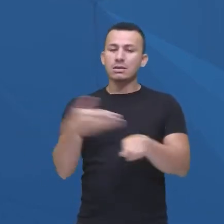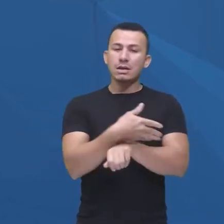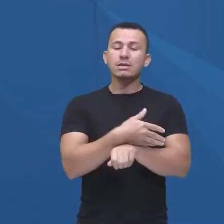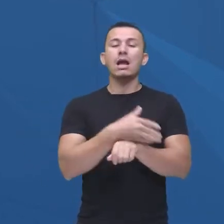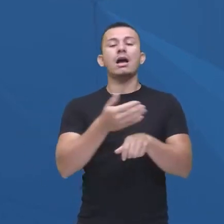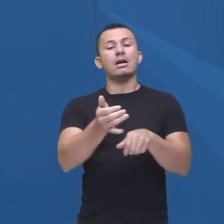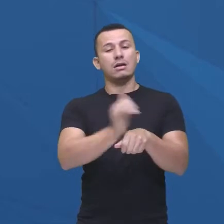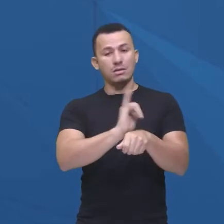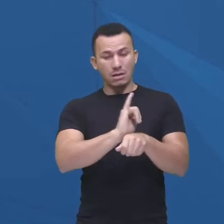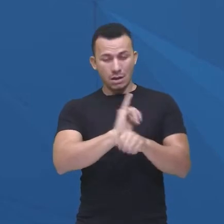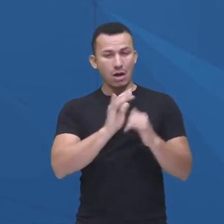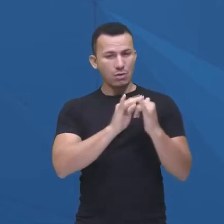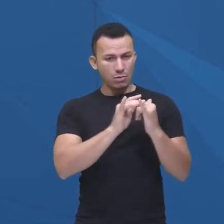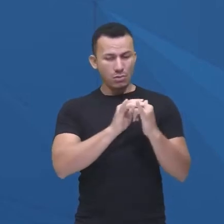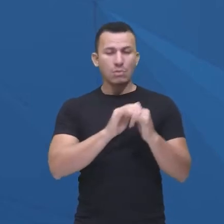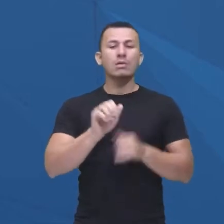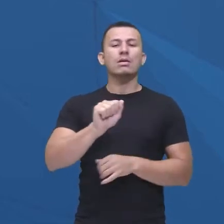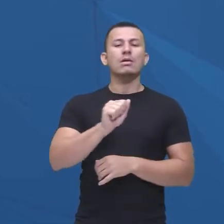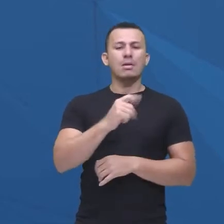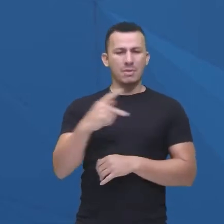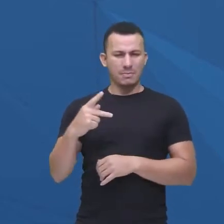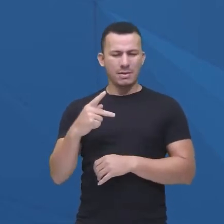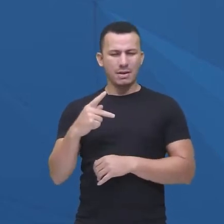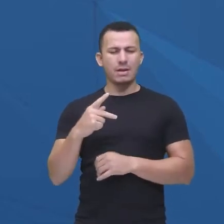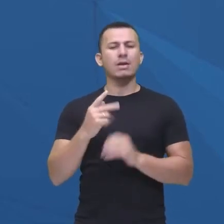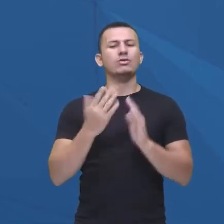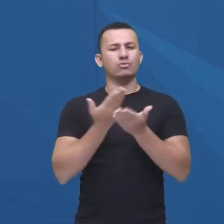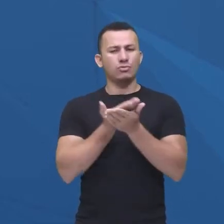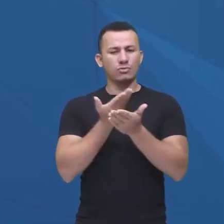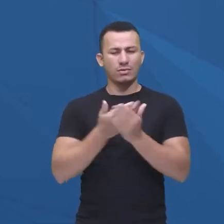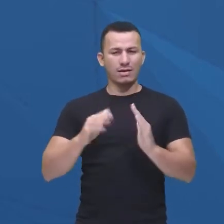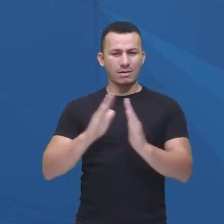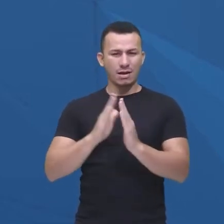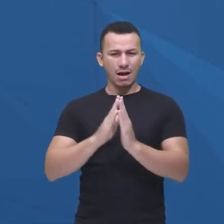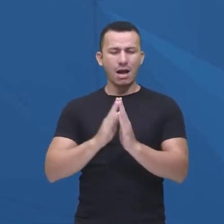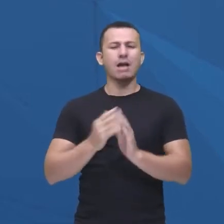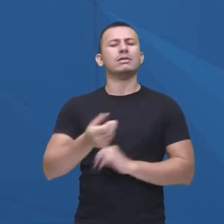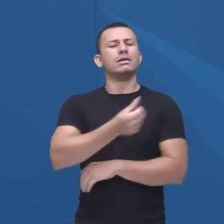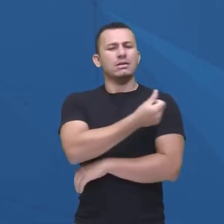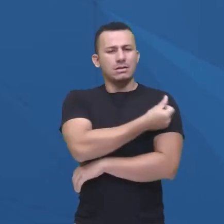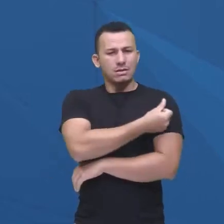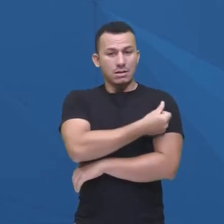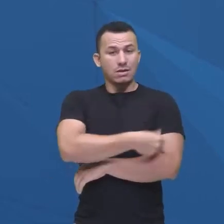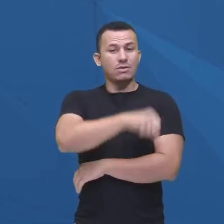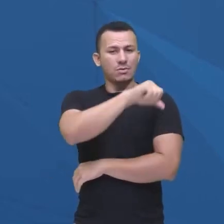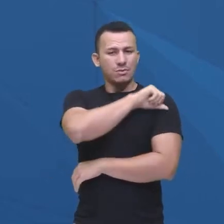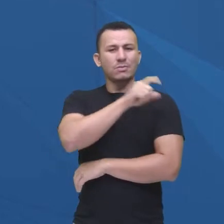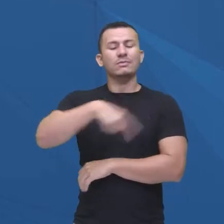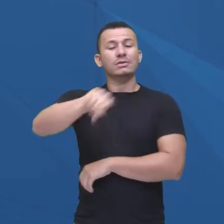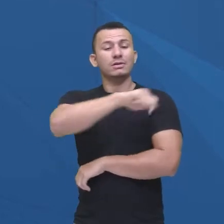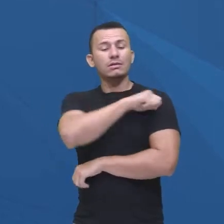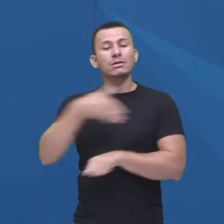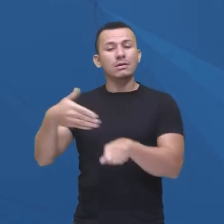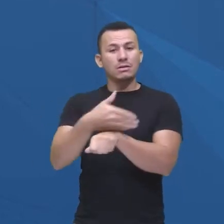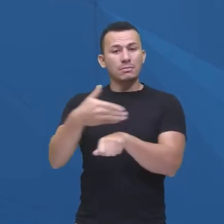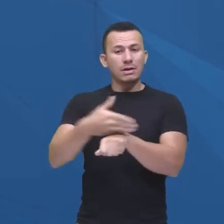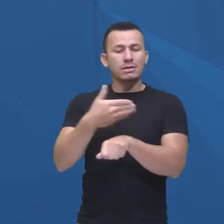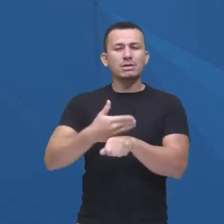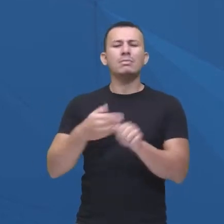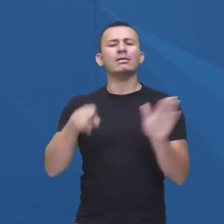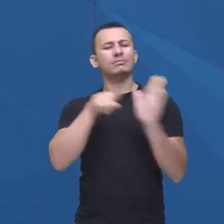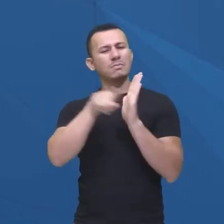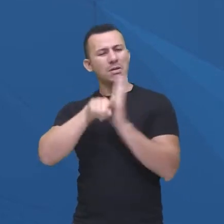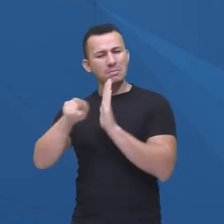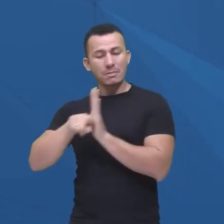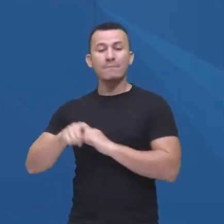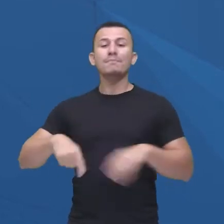aplicativo Aula em Casa, entra no canal do Ensino Fundamental de sexto ao nono para você participar das nossas enquetes e